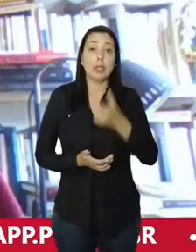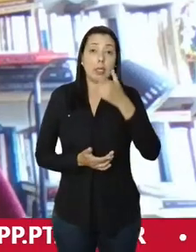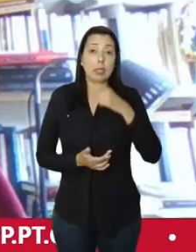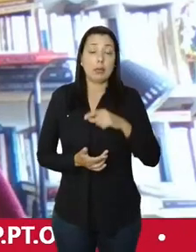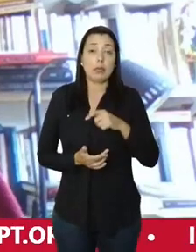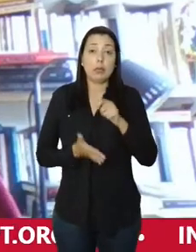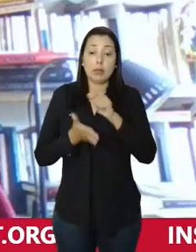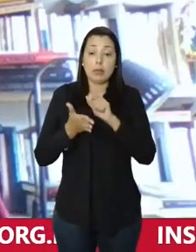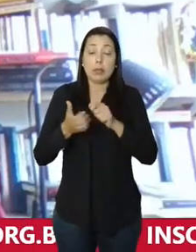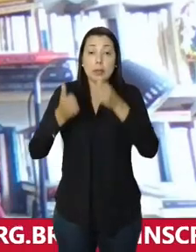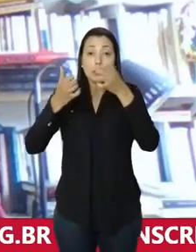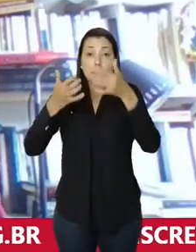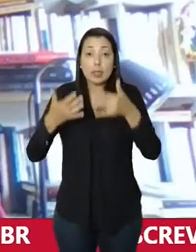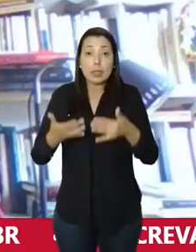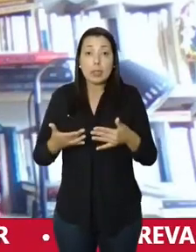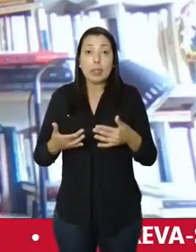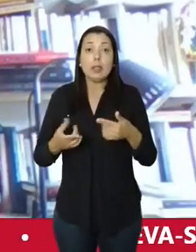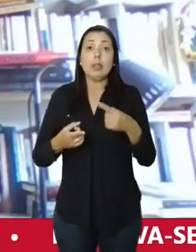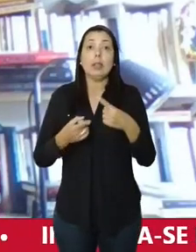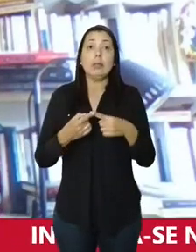vou descrever aqui, porque